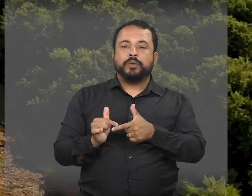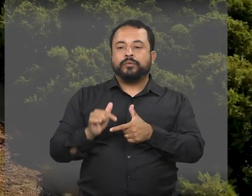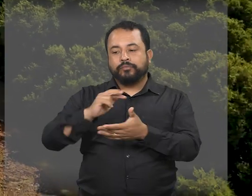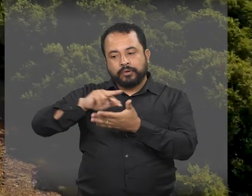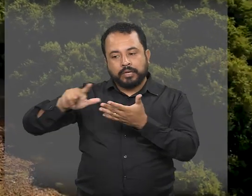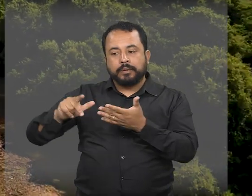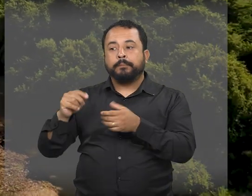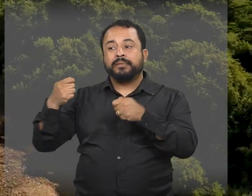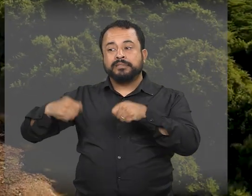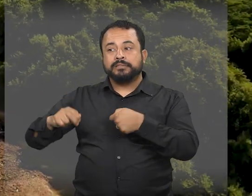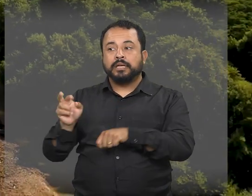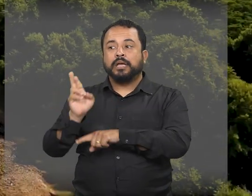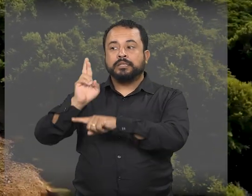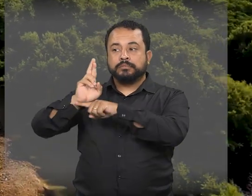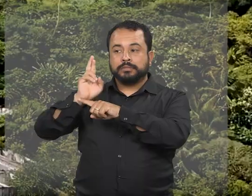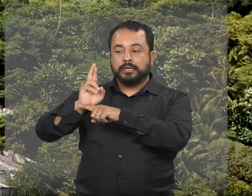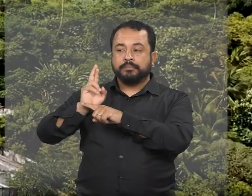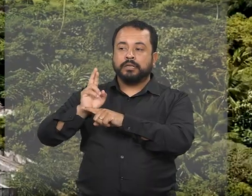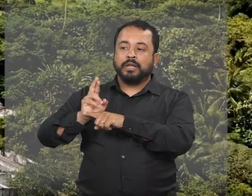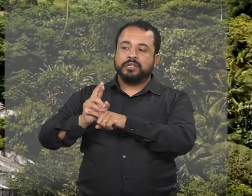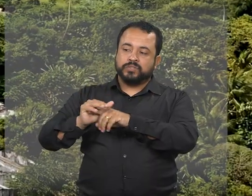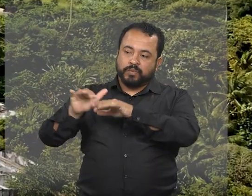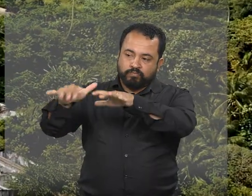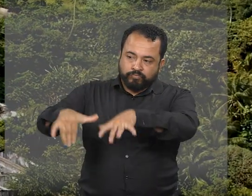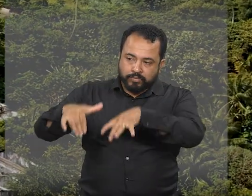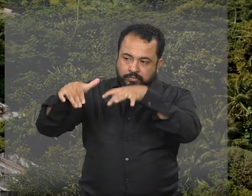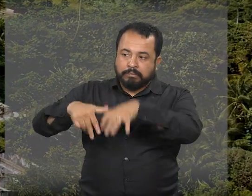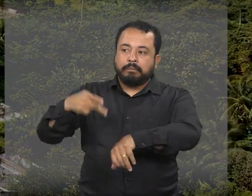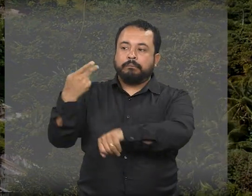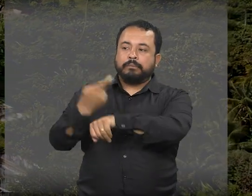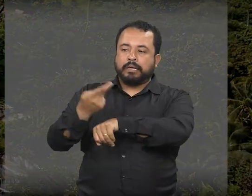com responsabilidade.